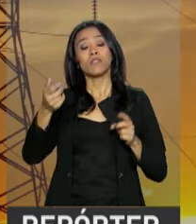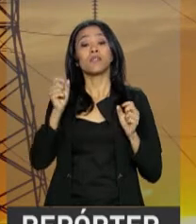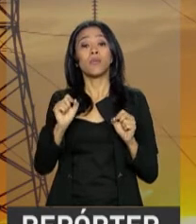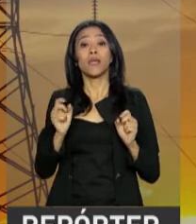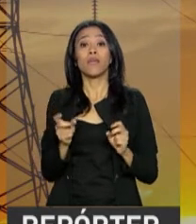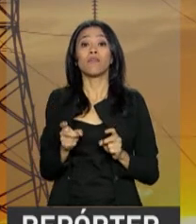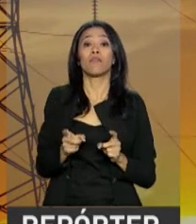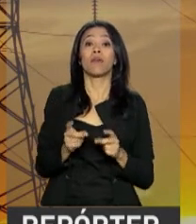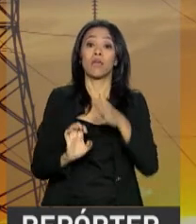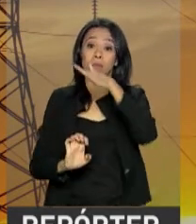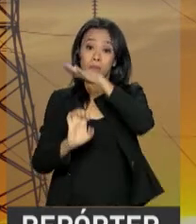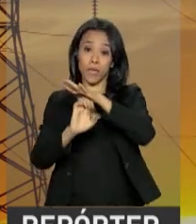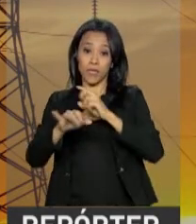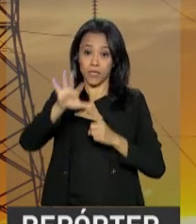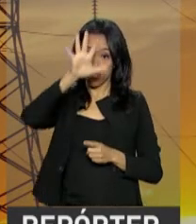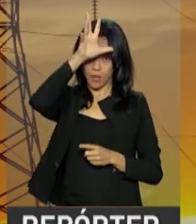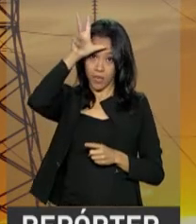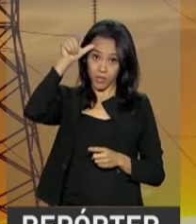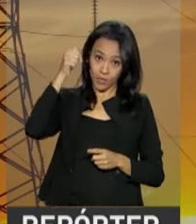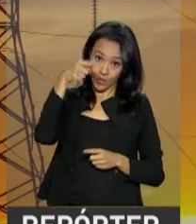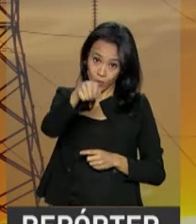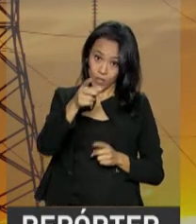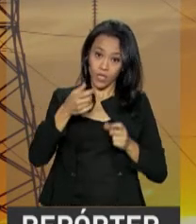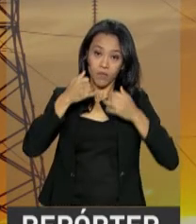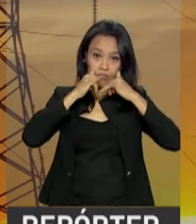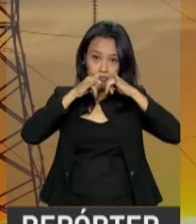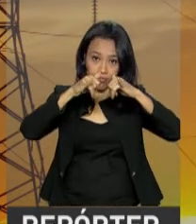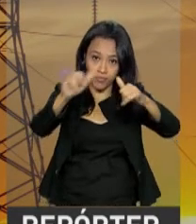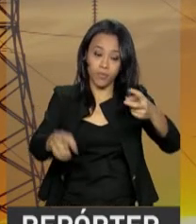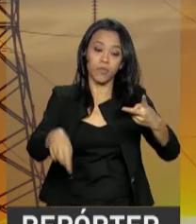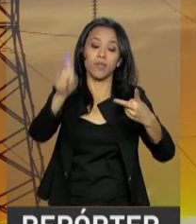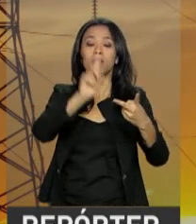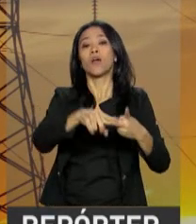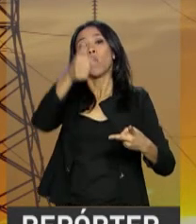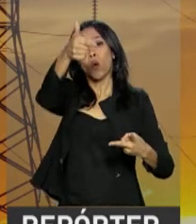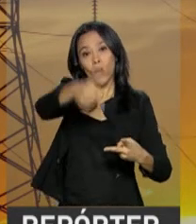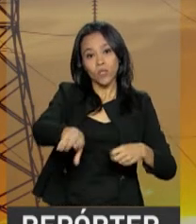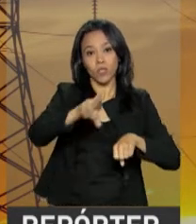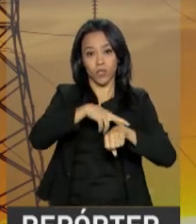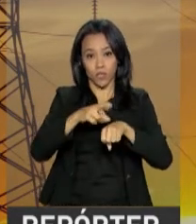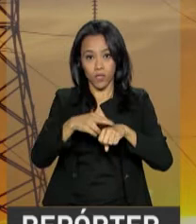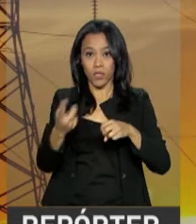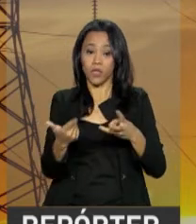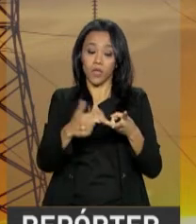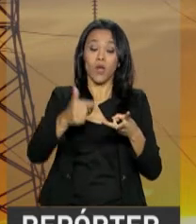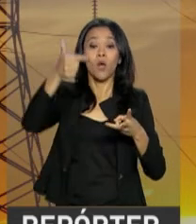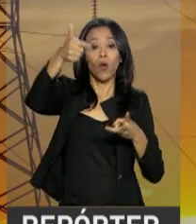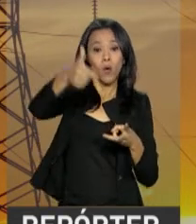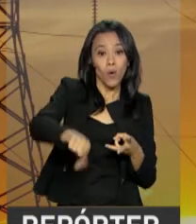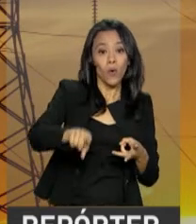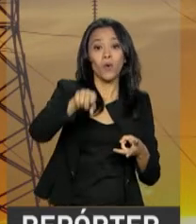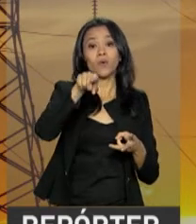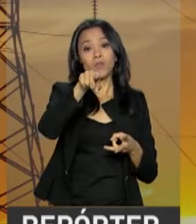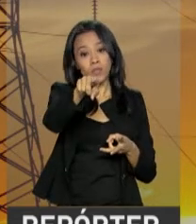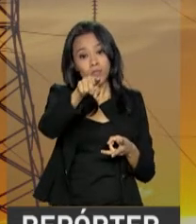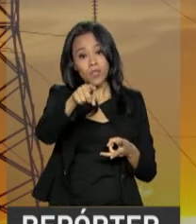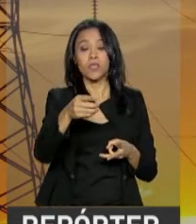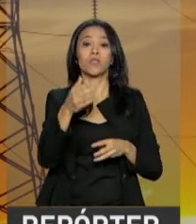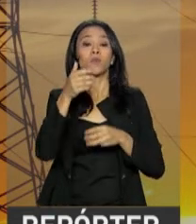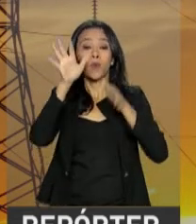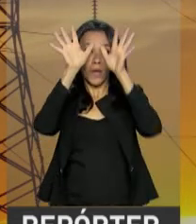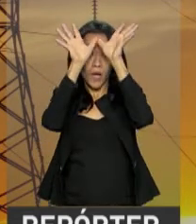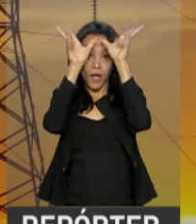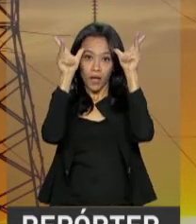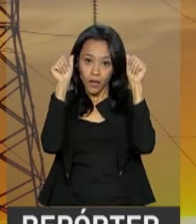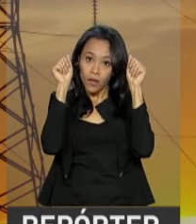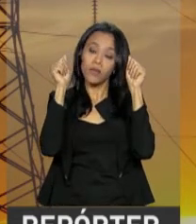empresas amazonas distribuidora de energia boa vista energia companhia de eletricidade do acre